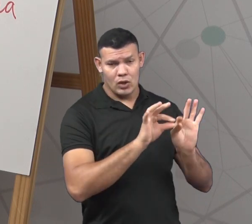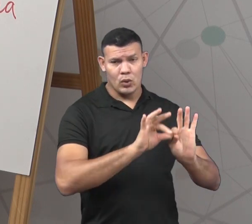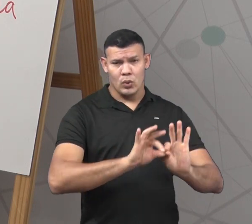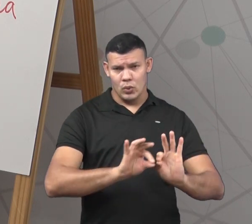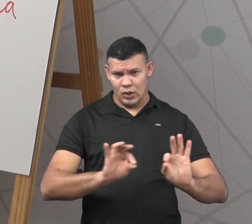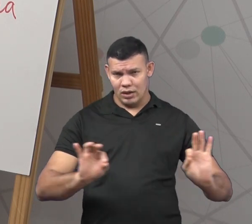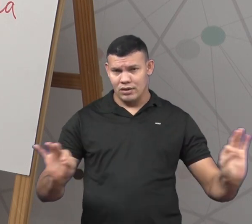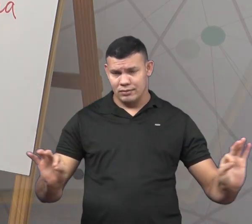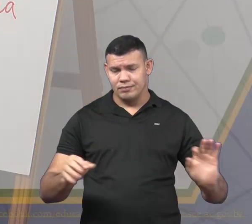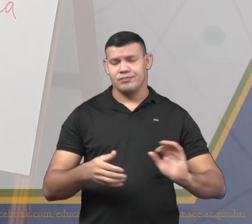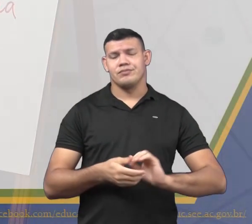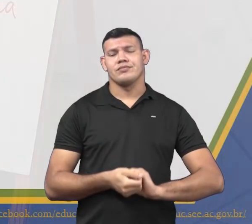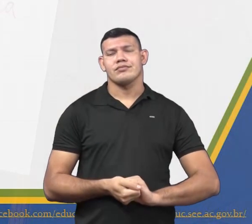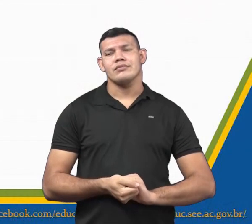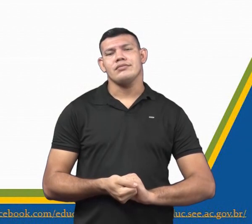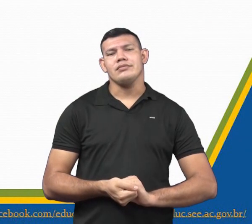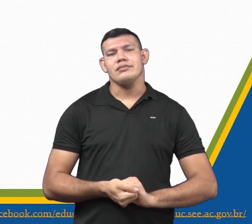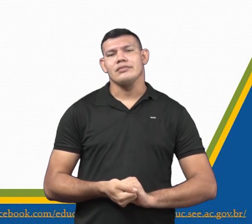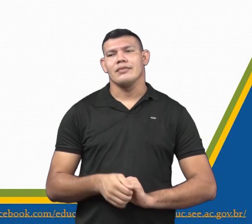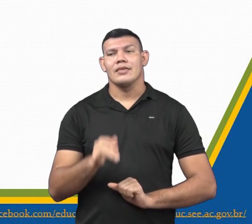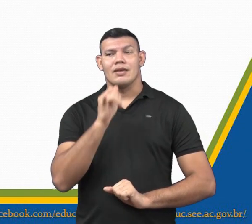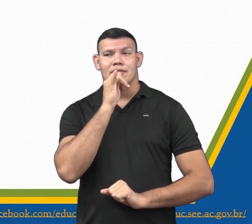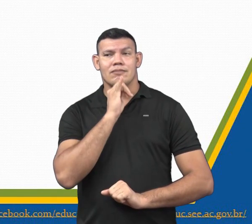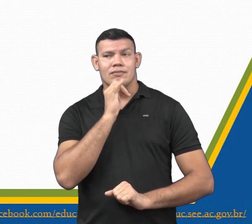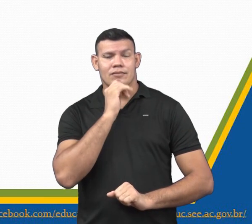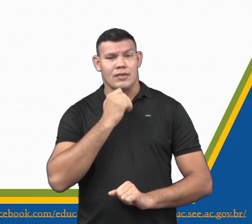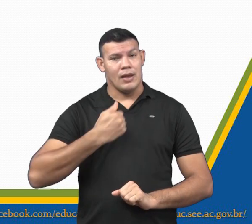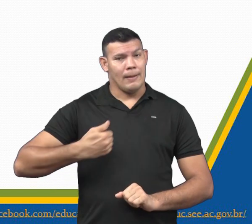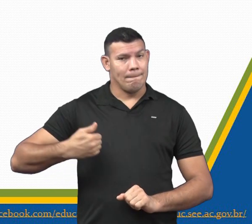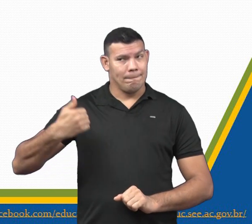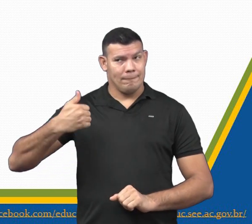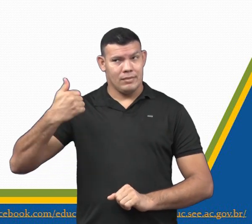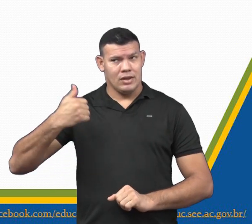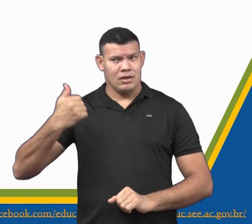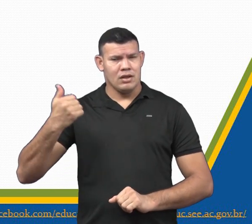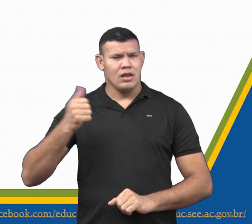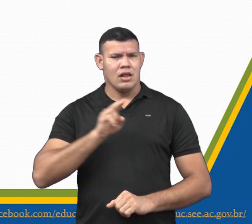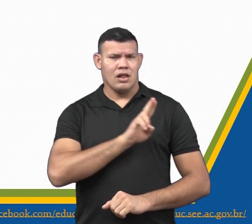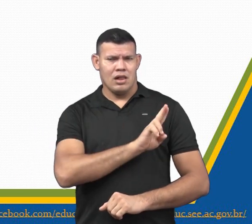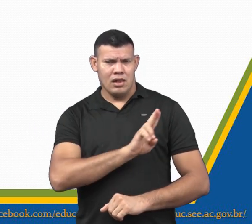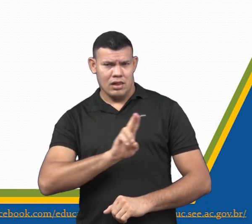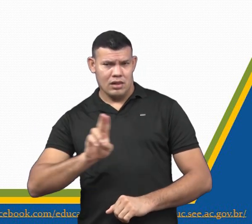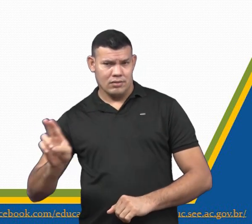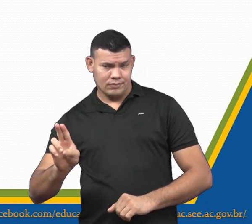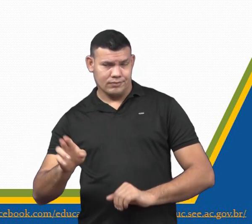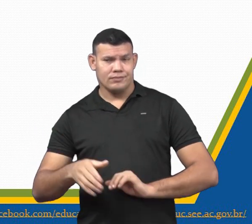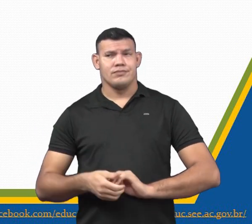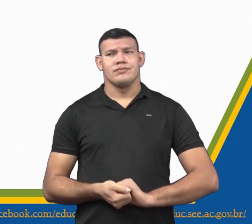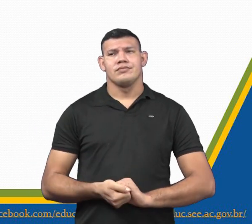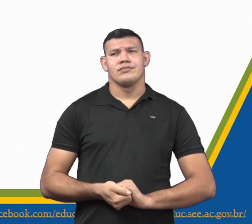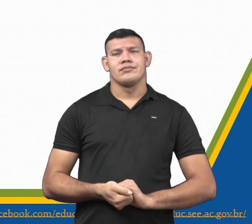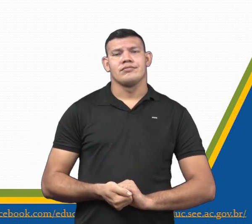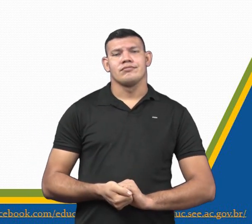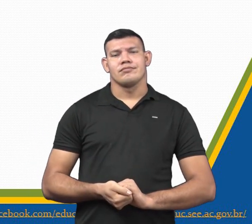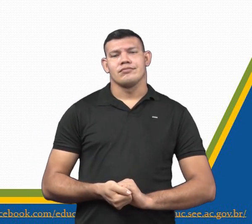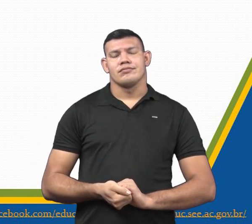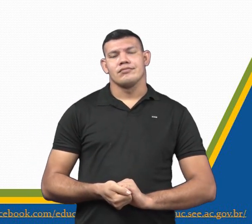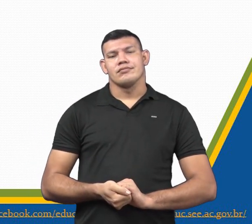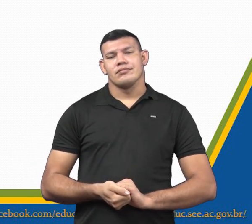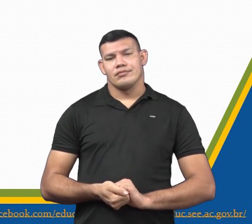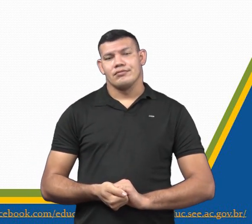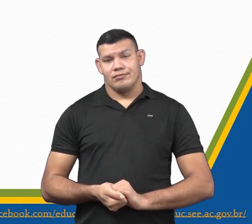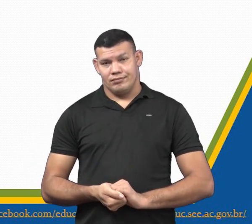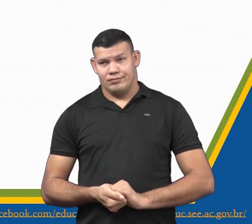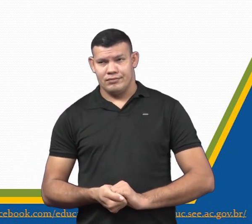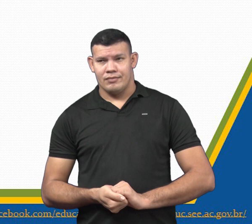tá? Aí tem um exemplo aí, eu escrevo. Ó. Primeiro, seu nome completo, autor, protagonista da história, que é